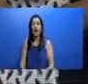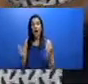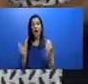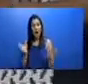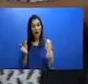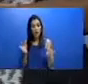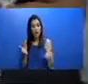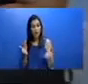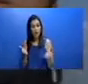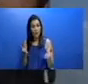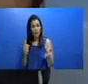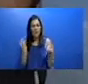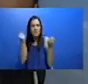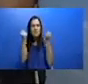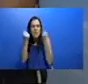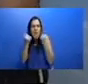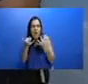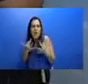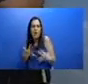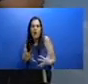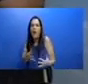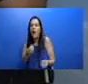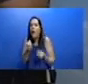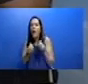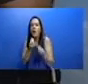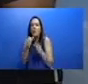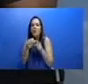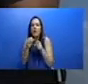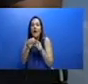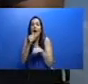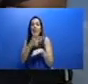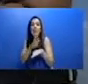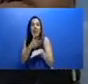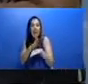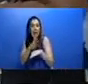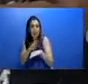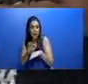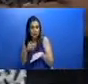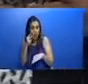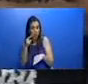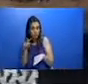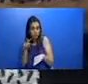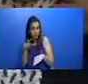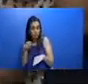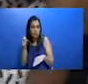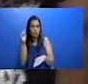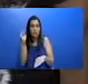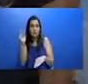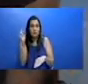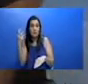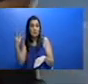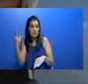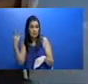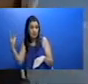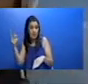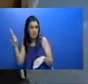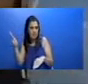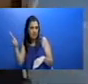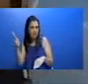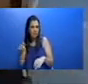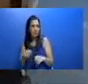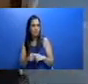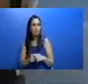Agora, eu vou fazer uma explicação para vocês sobre a tarefa lá na página 233. Então, olha, em